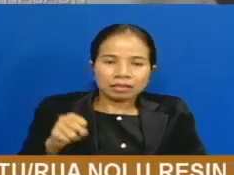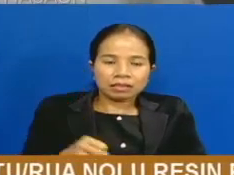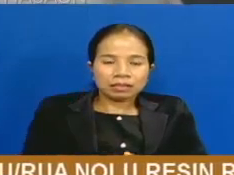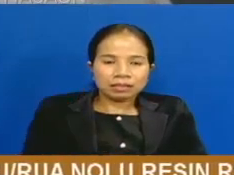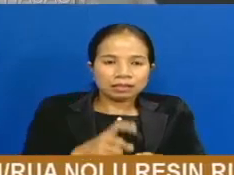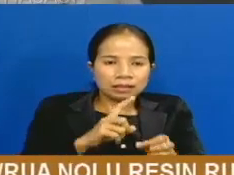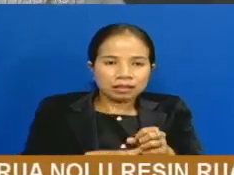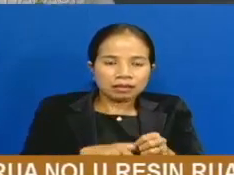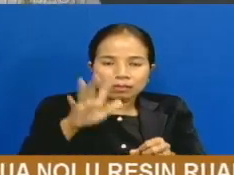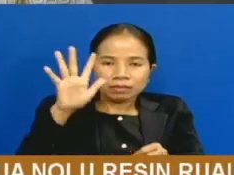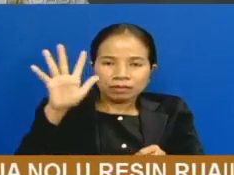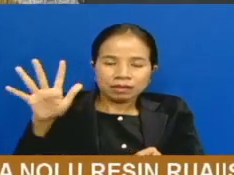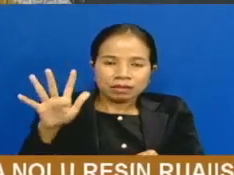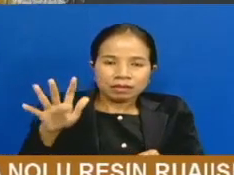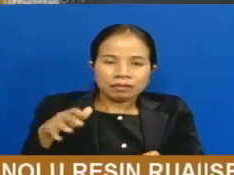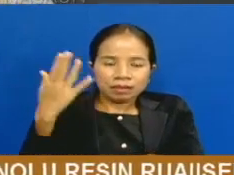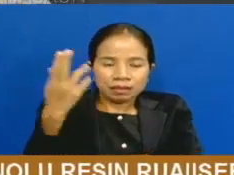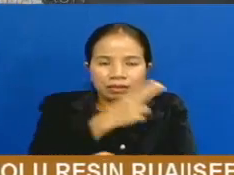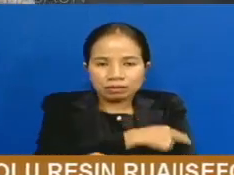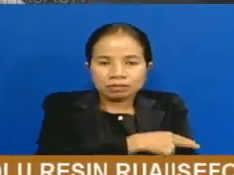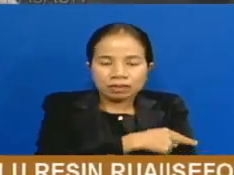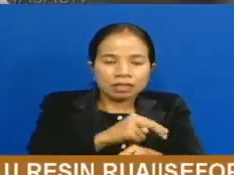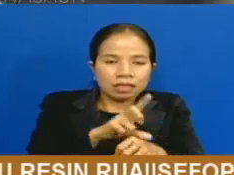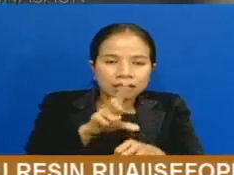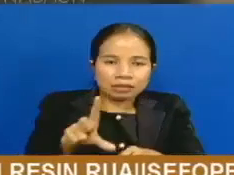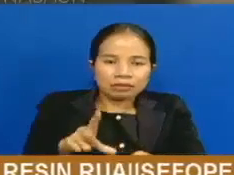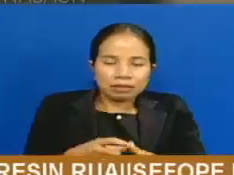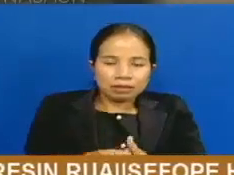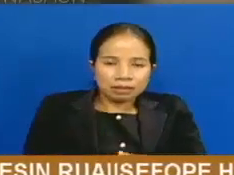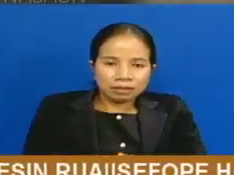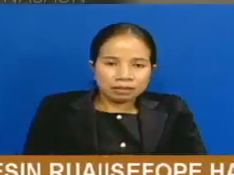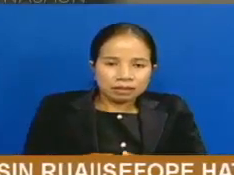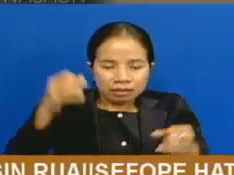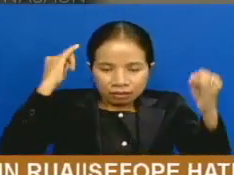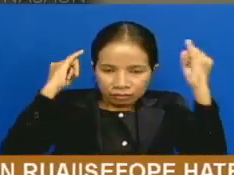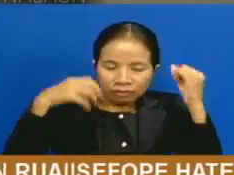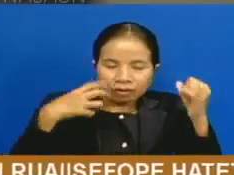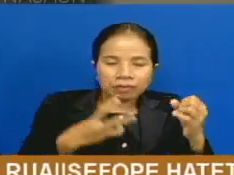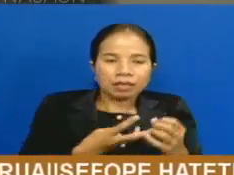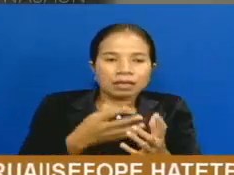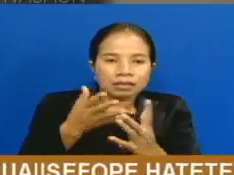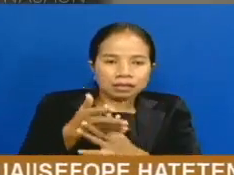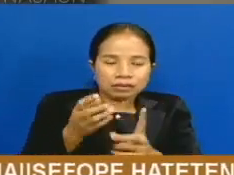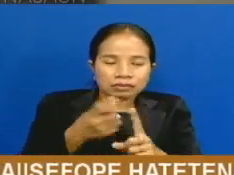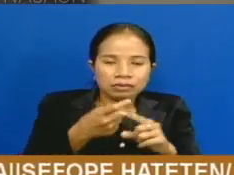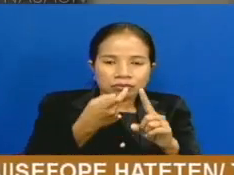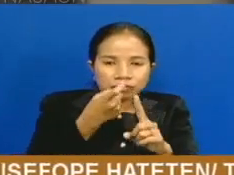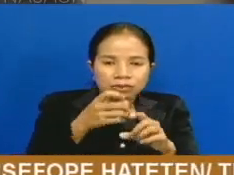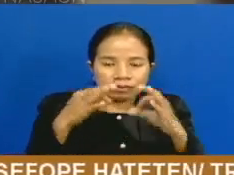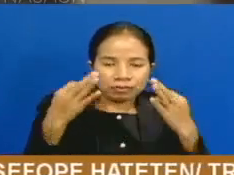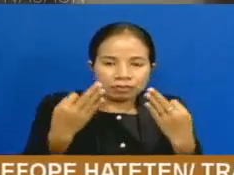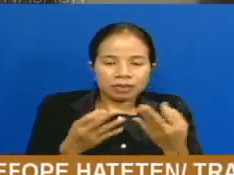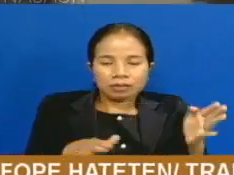ora Stuku Lima iha Hospital Nasional Guido Valadares. Informação na bima kami acesso husi familia a